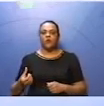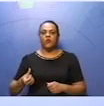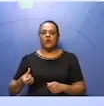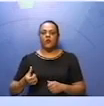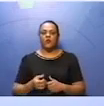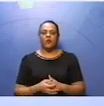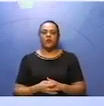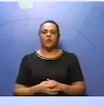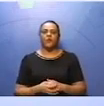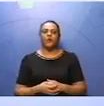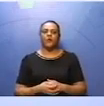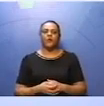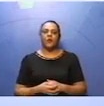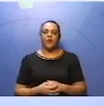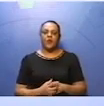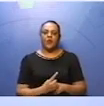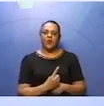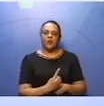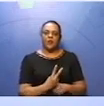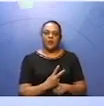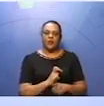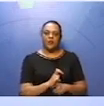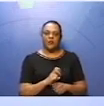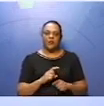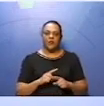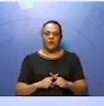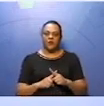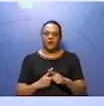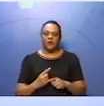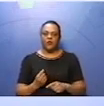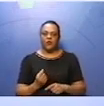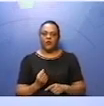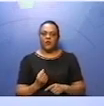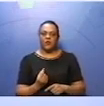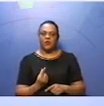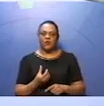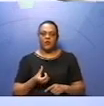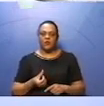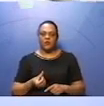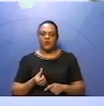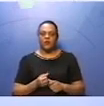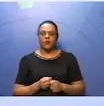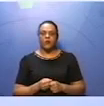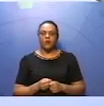16. Então vai ficar 125 vezes 16,